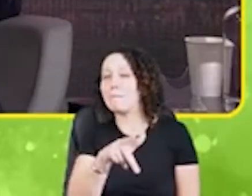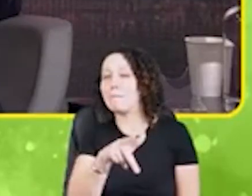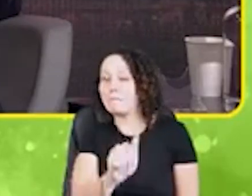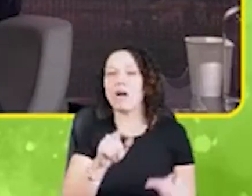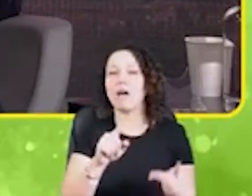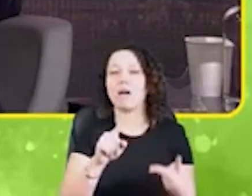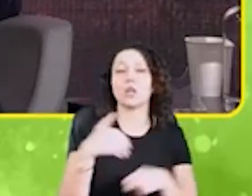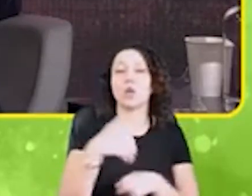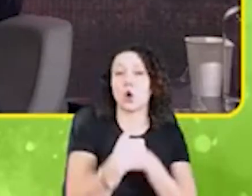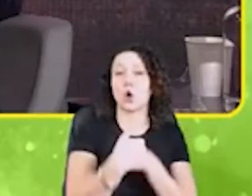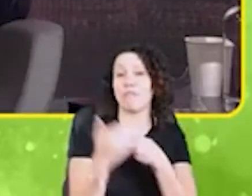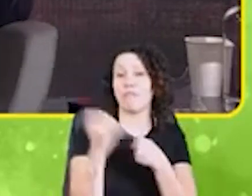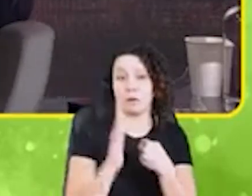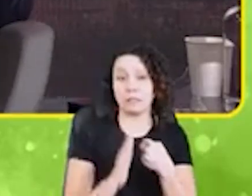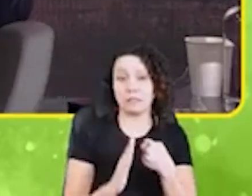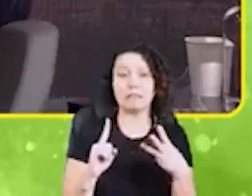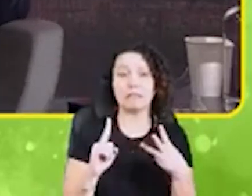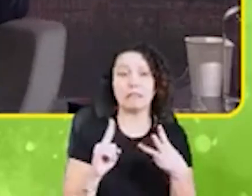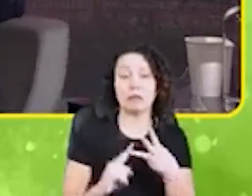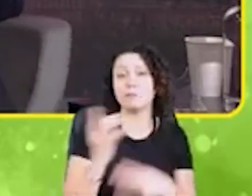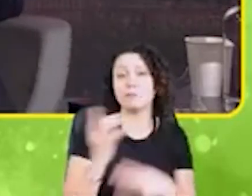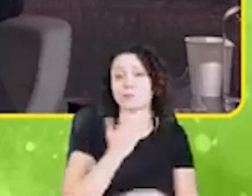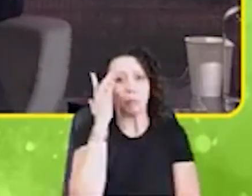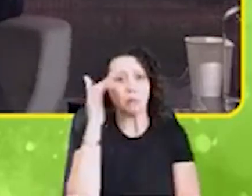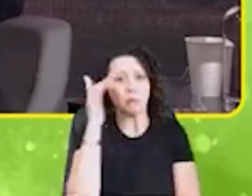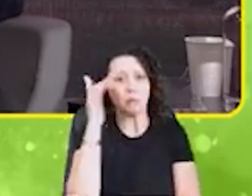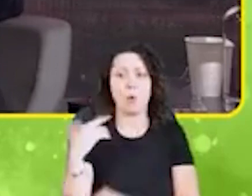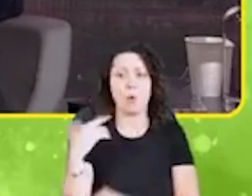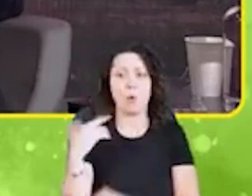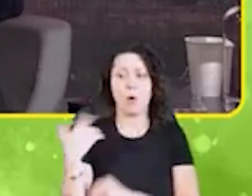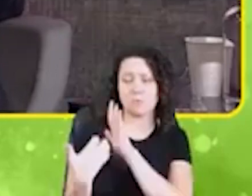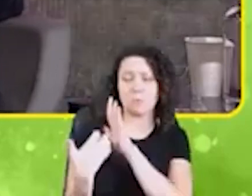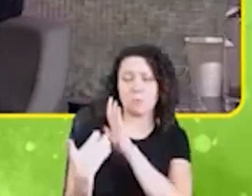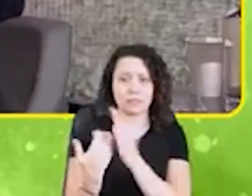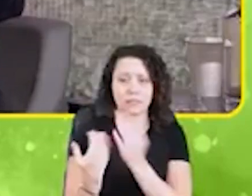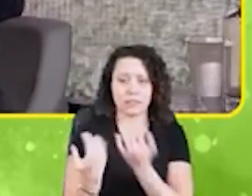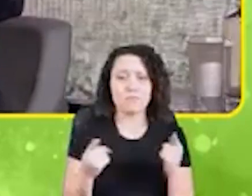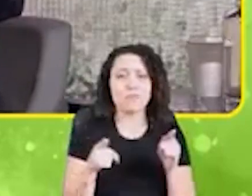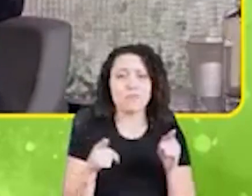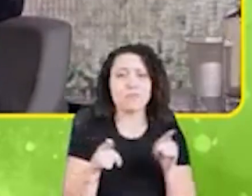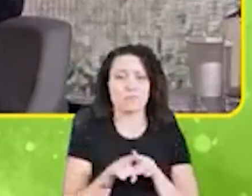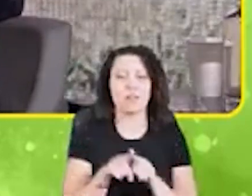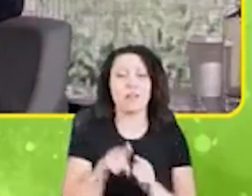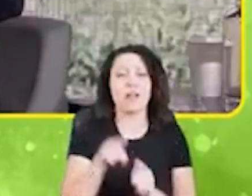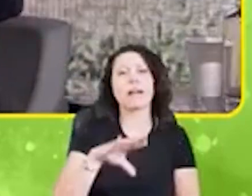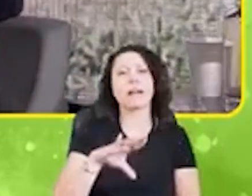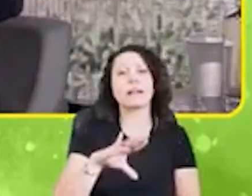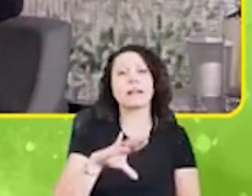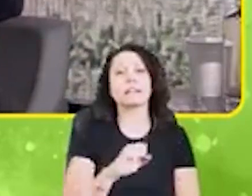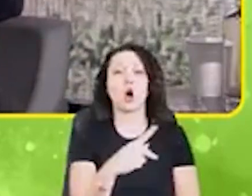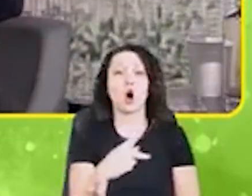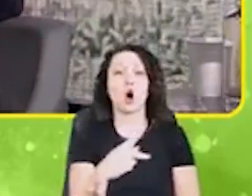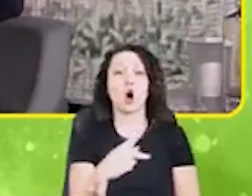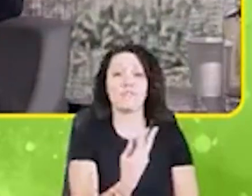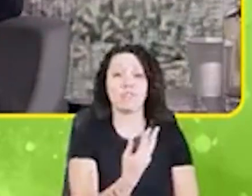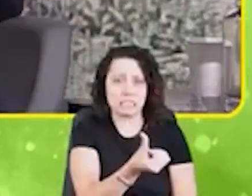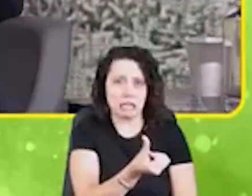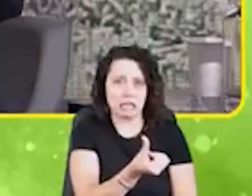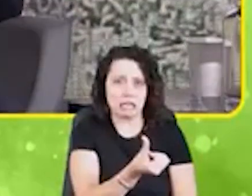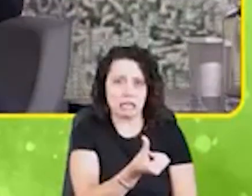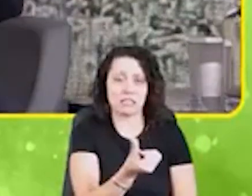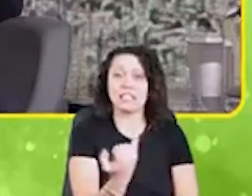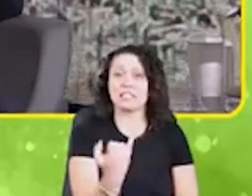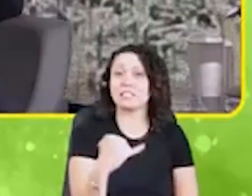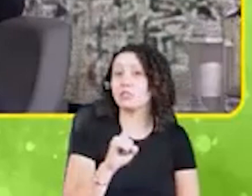para que isso pode ser uma mais um e como aqui na copa com e quem não veio a uma cop